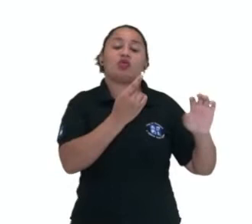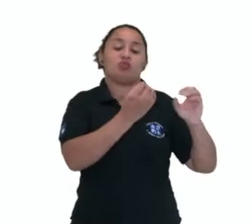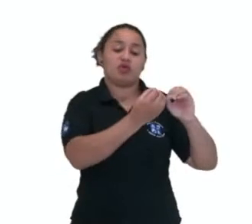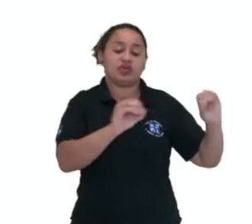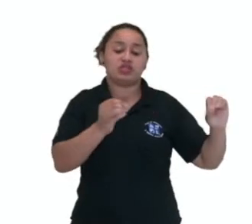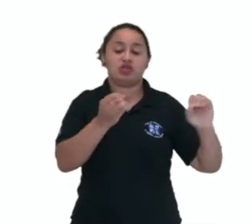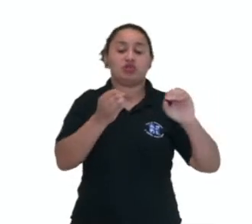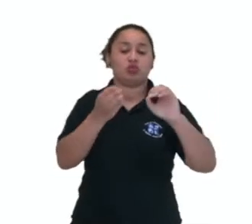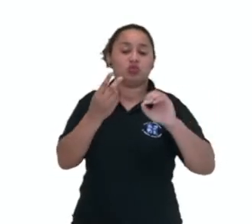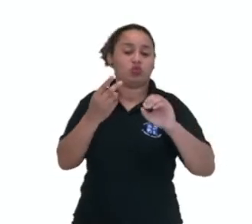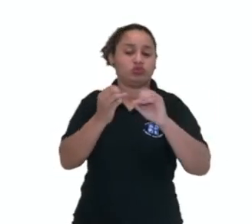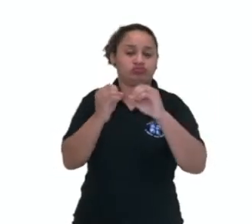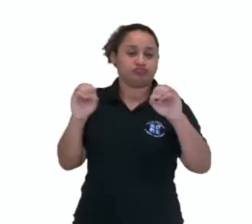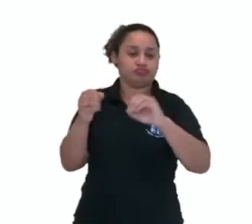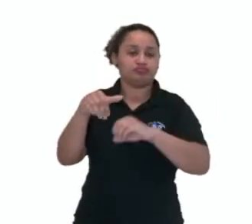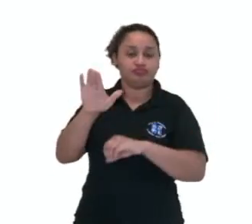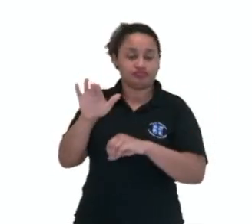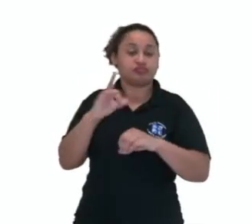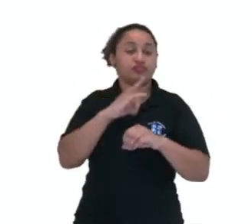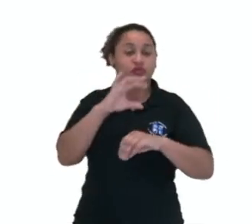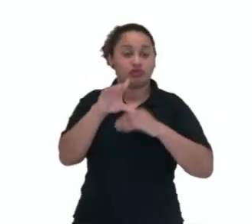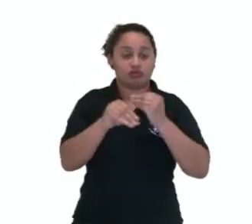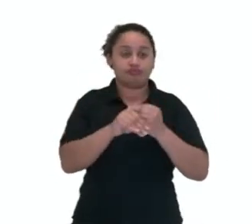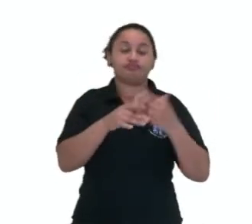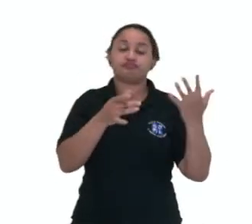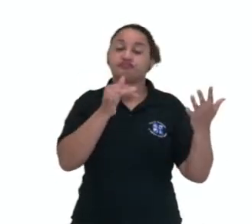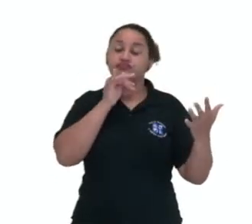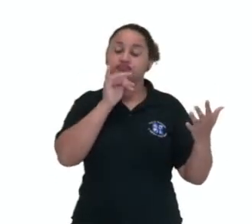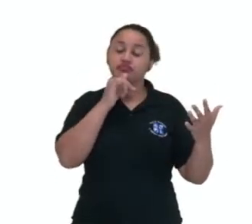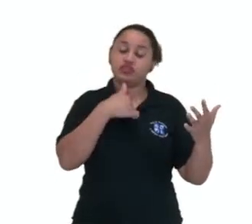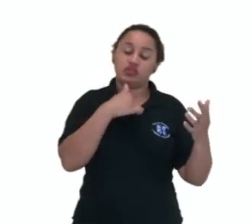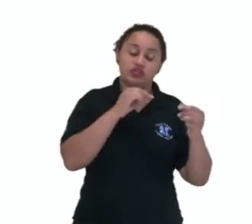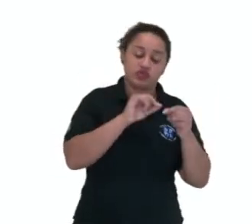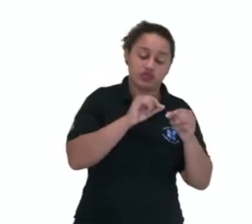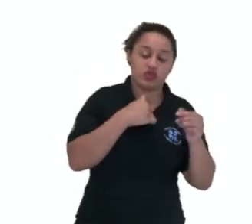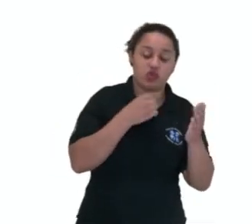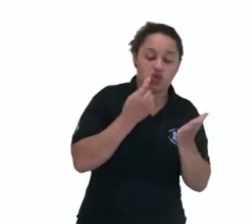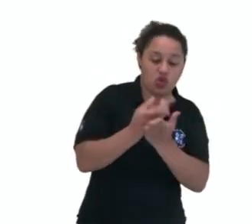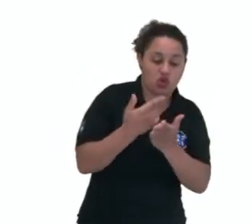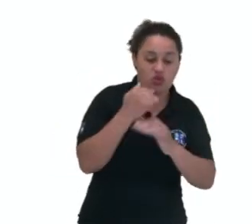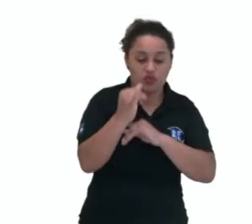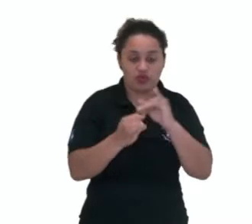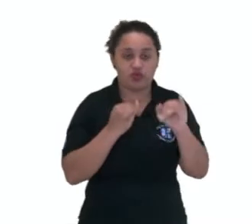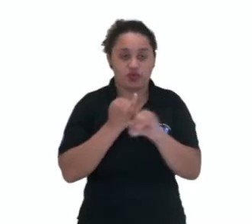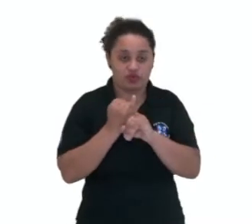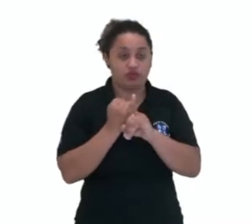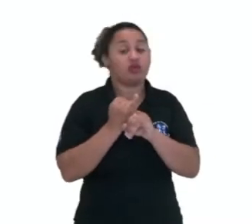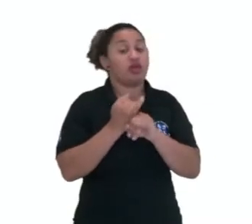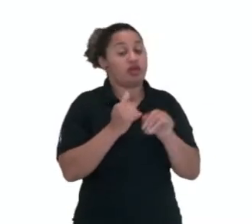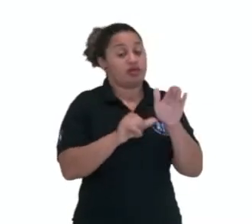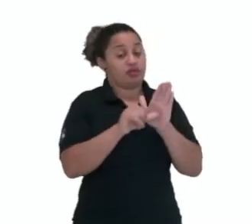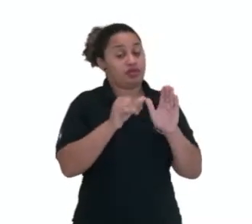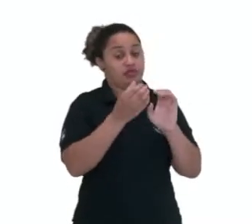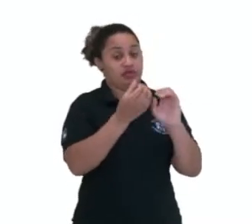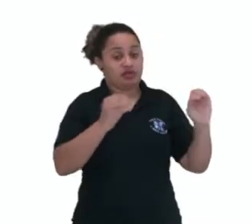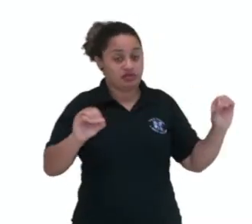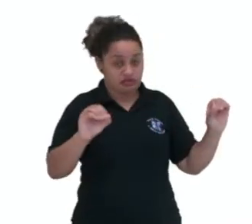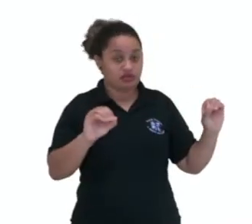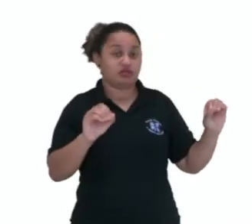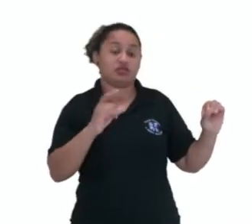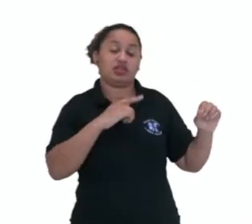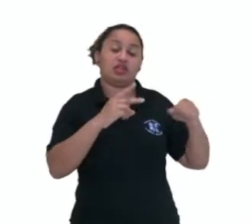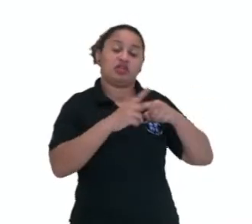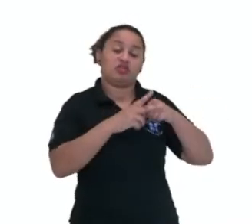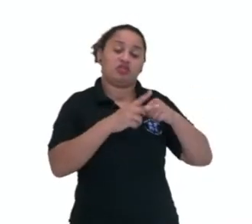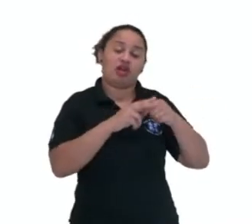formando um todo com sentido completo. Exemplo, eu fiz uma compra pela internet. Temos aqui a primeira oração com a presença do